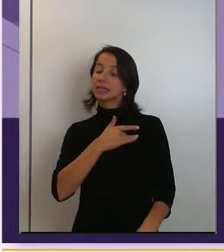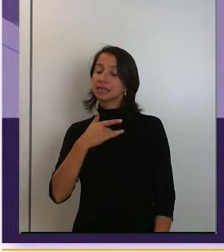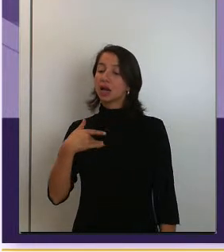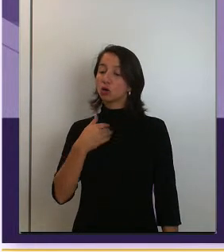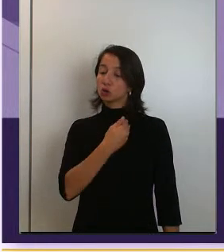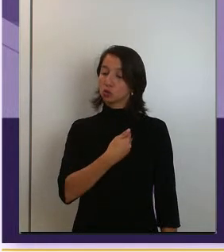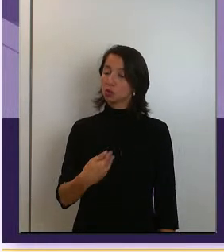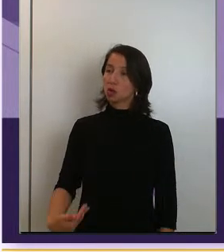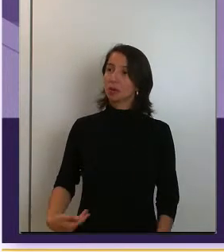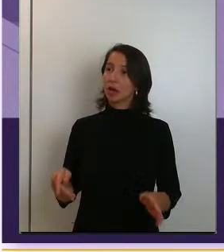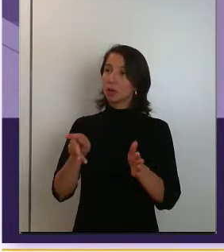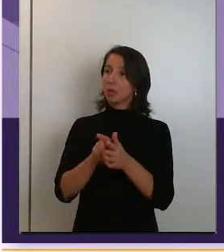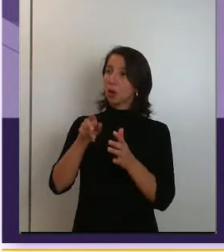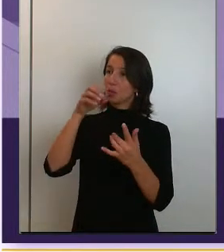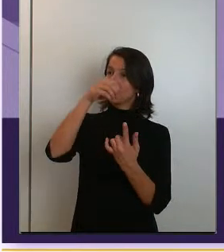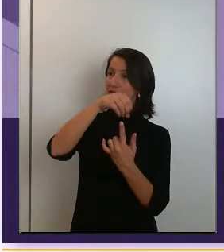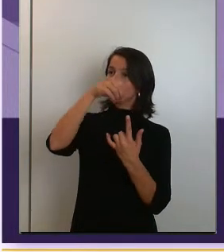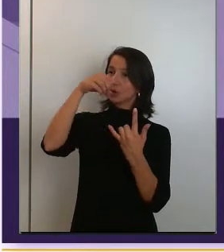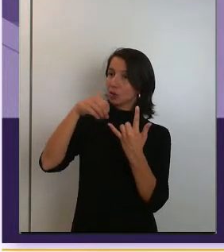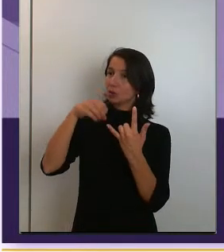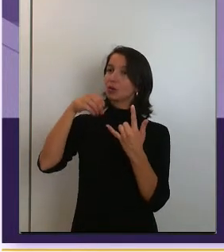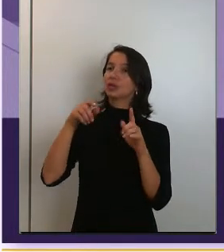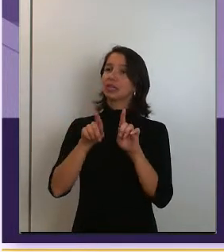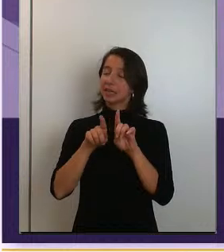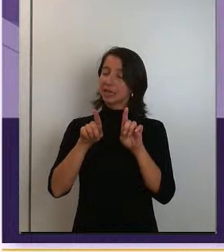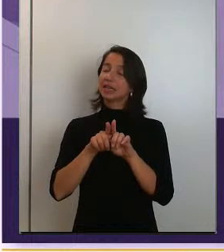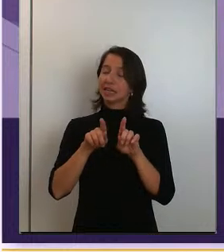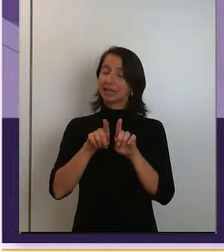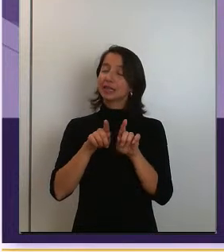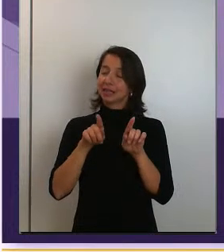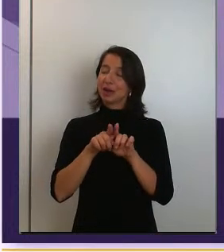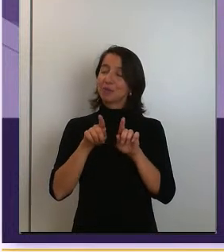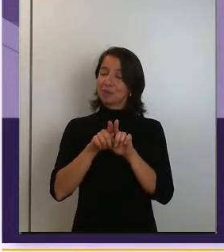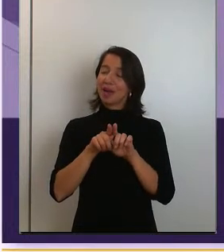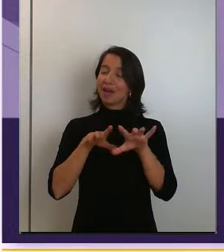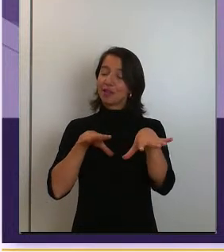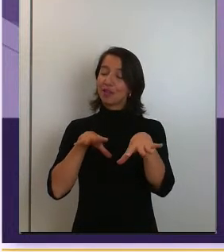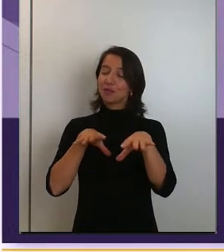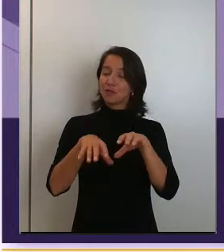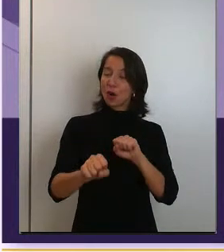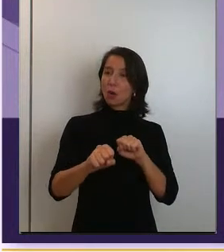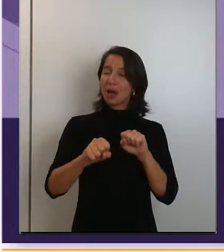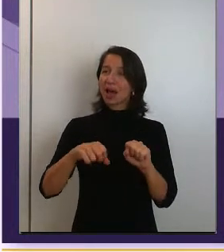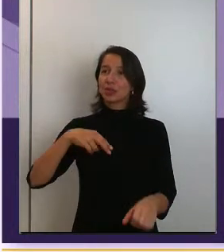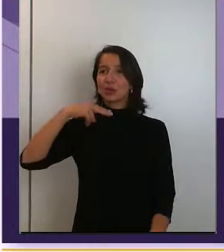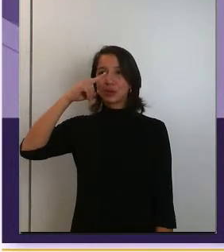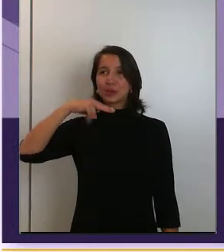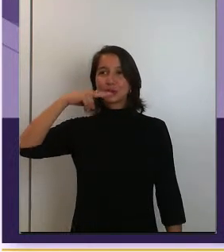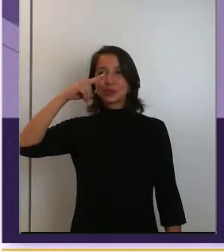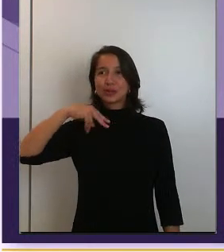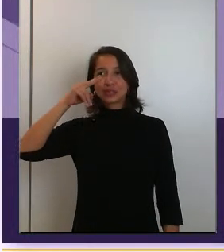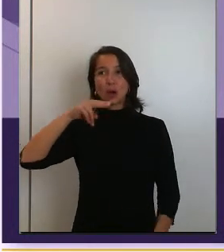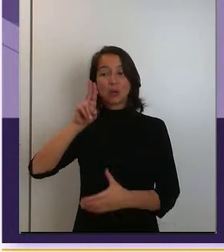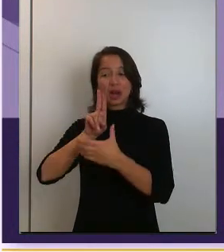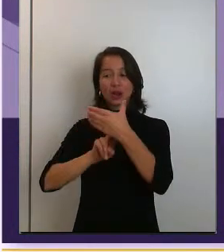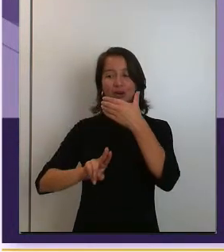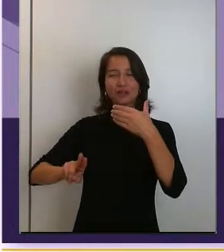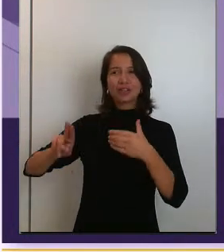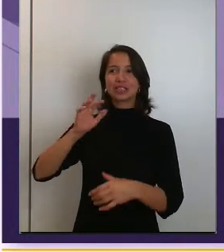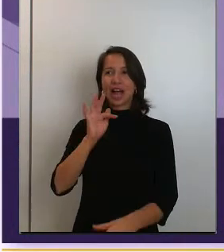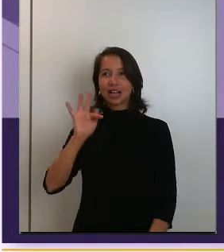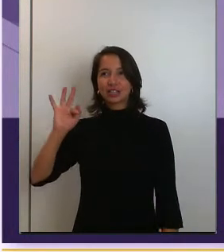da Fiocruz. O mesmo se graduou em Nutrição pela Universidade Federal Fluminense,